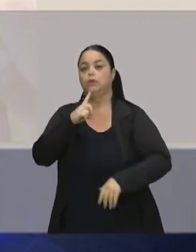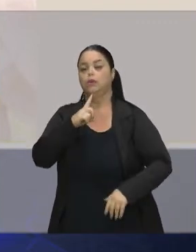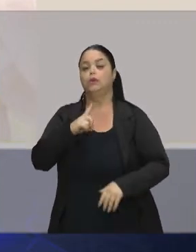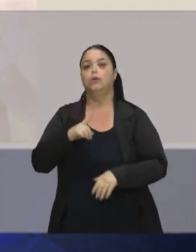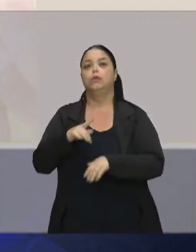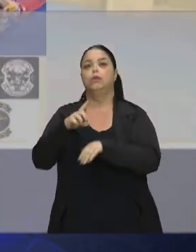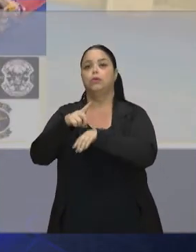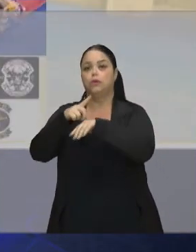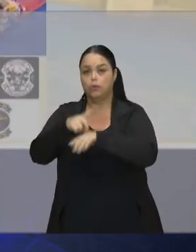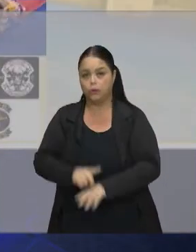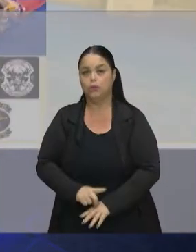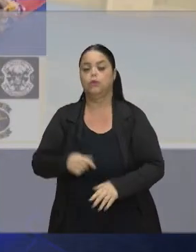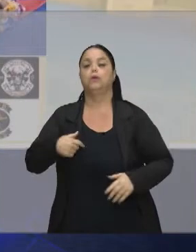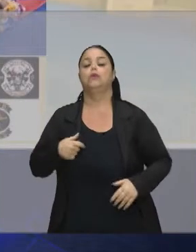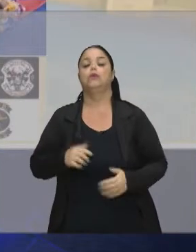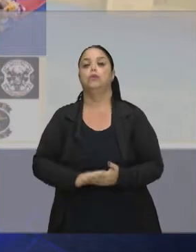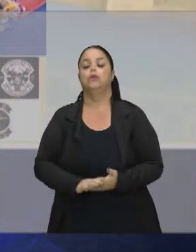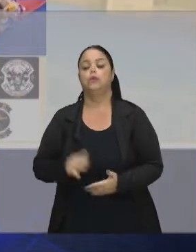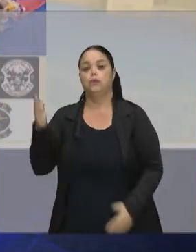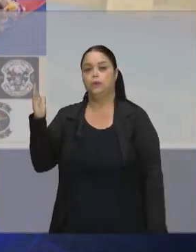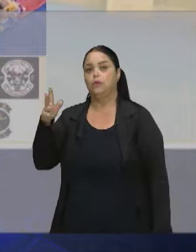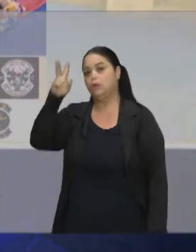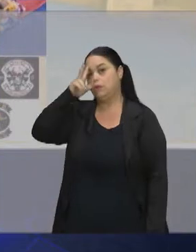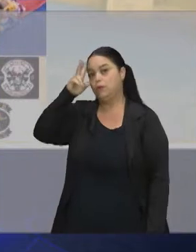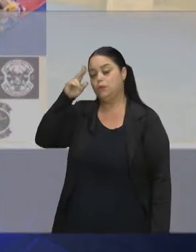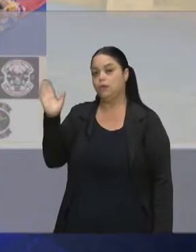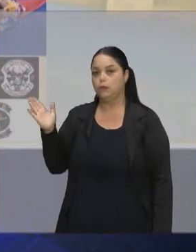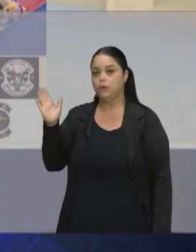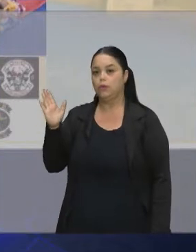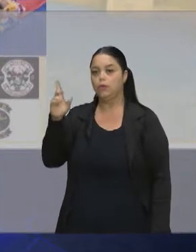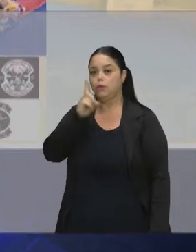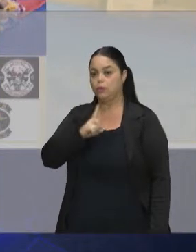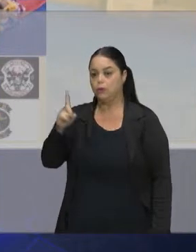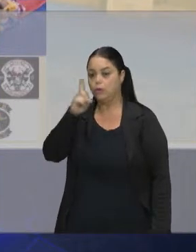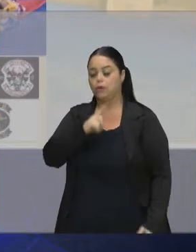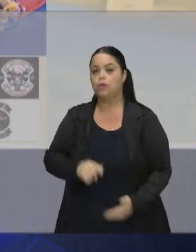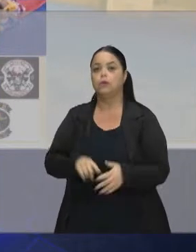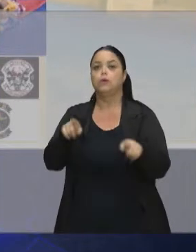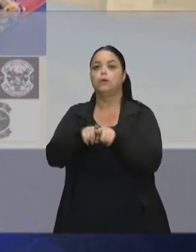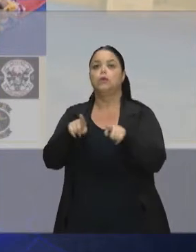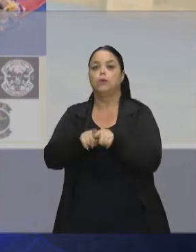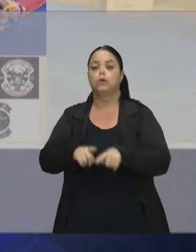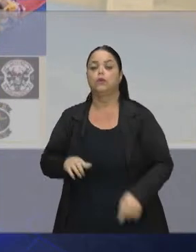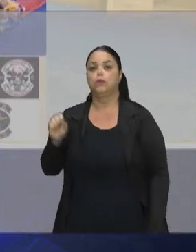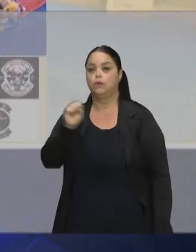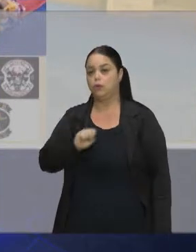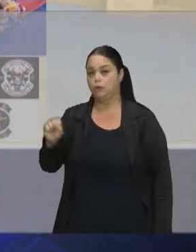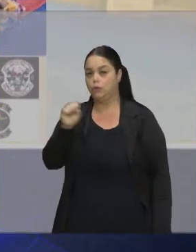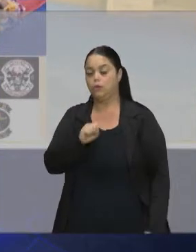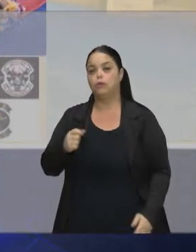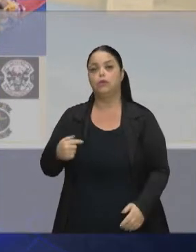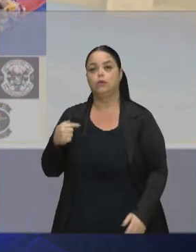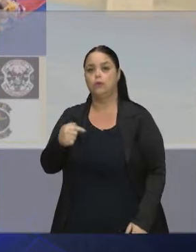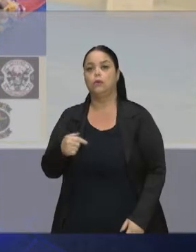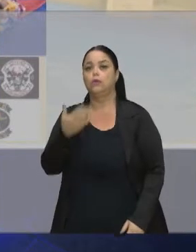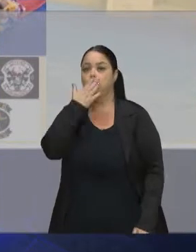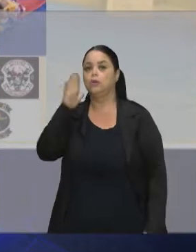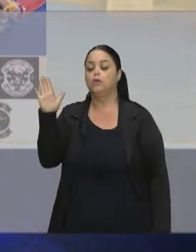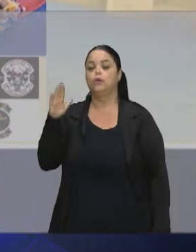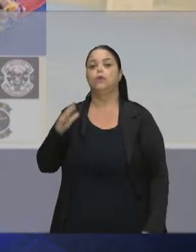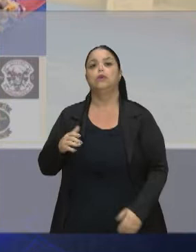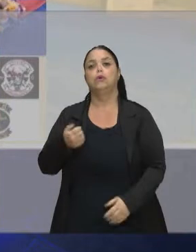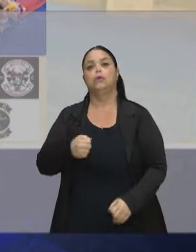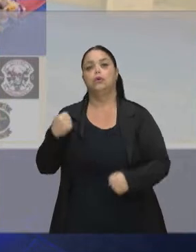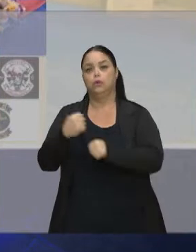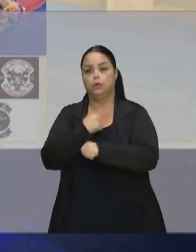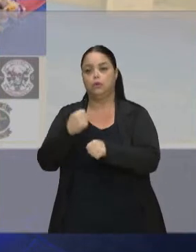vocação. Pode passar? E lembrando que nesse domingo nós temos lá também no satélite a nossa última campanha do ano,